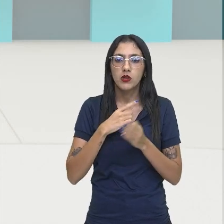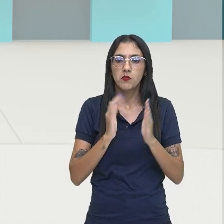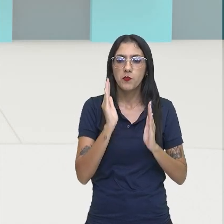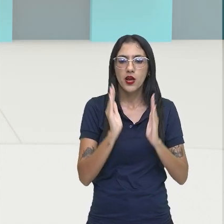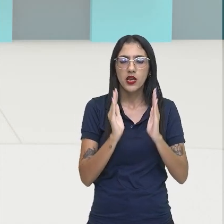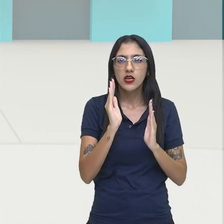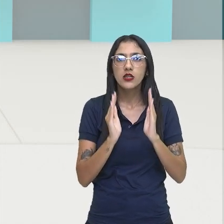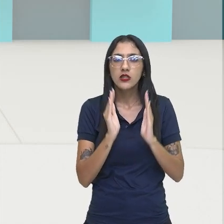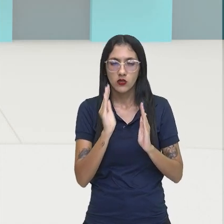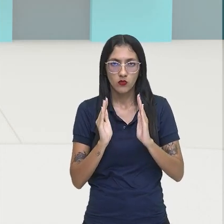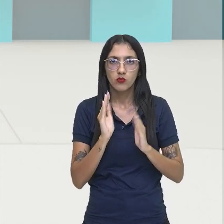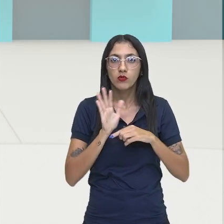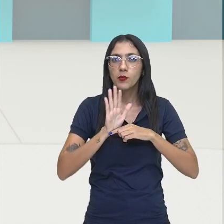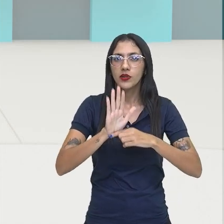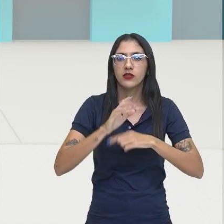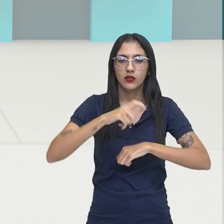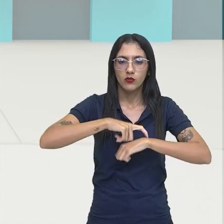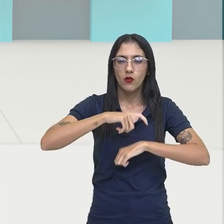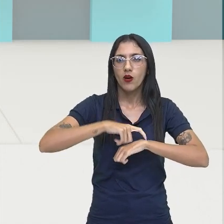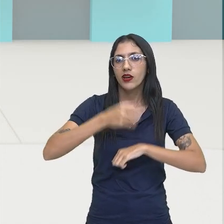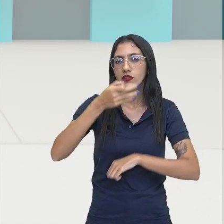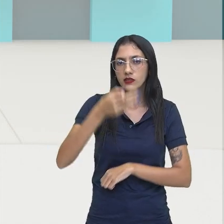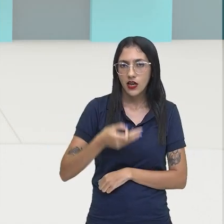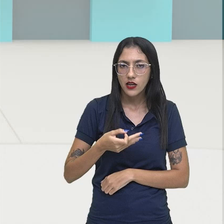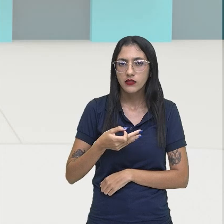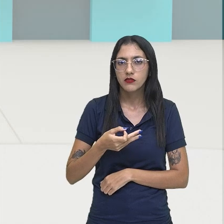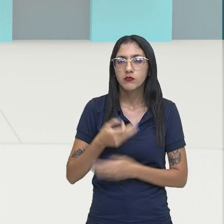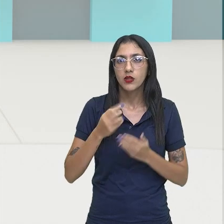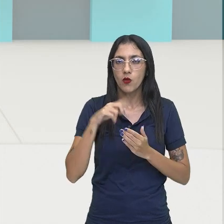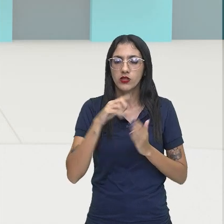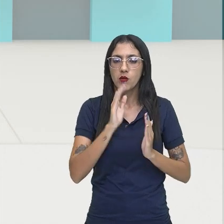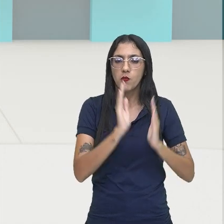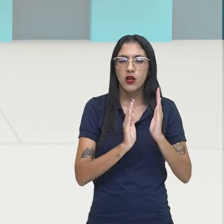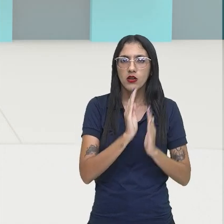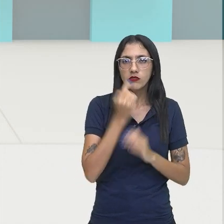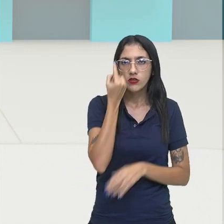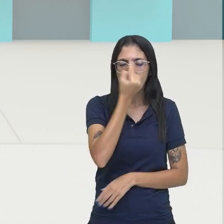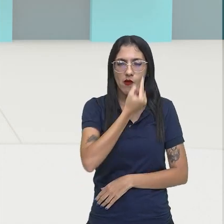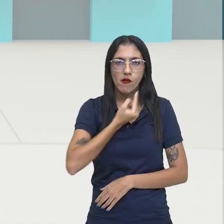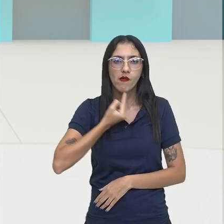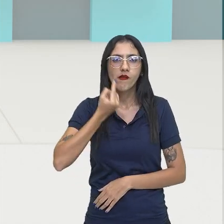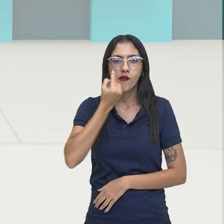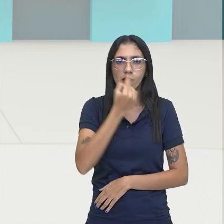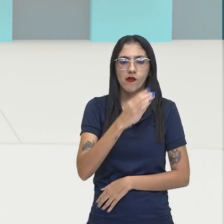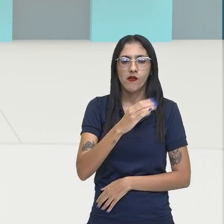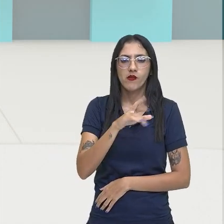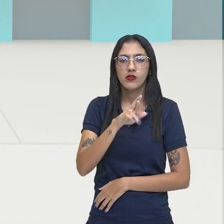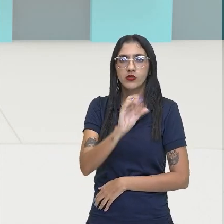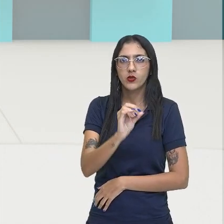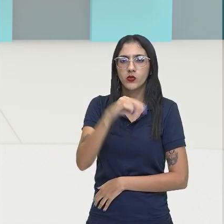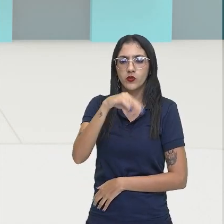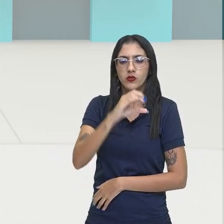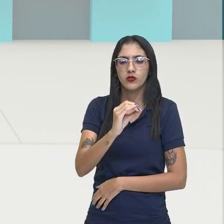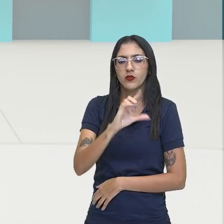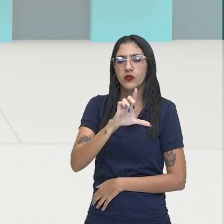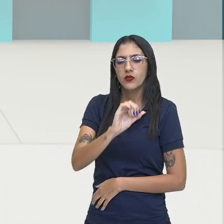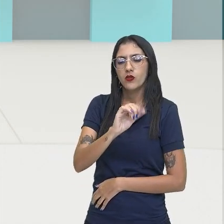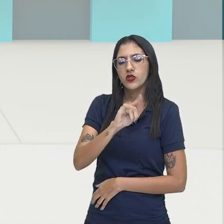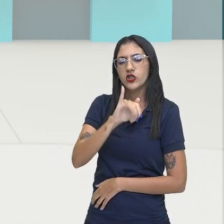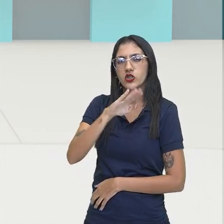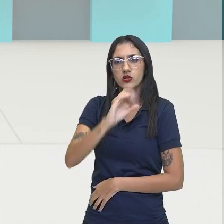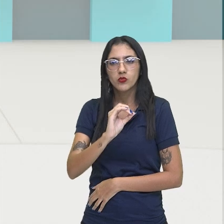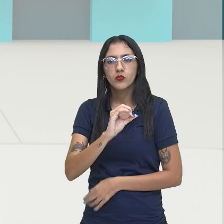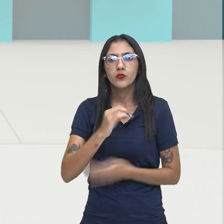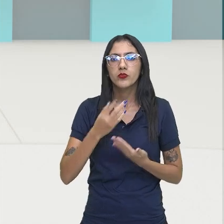eu estou indicando o tempo. É o tempo que eu chamo de cronológico, porque eu estou localizando em